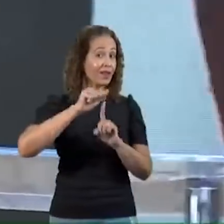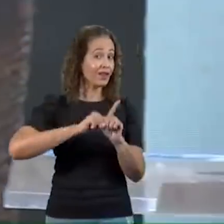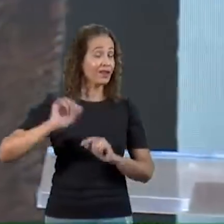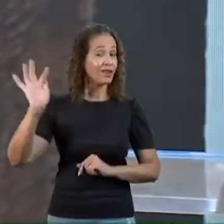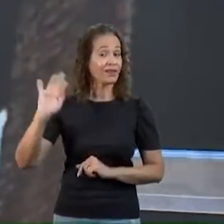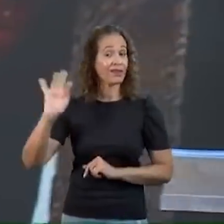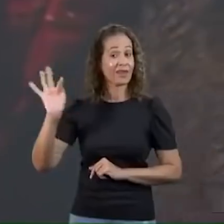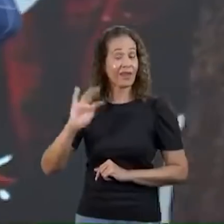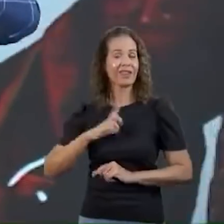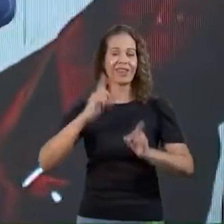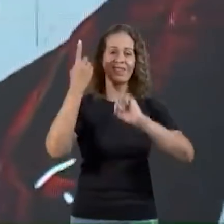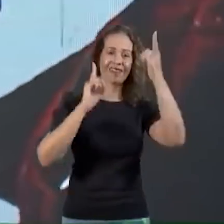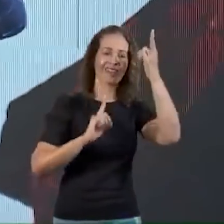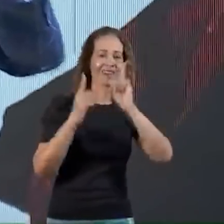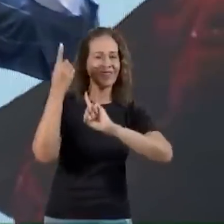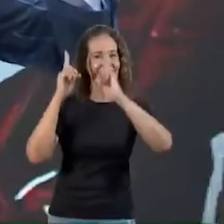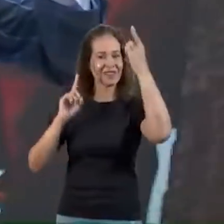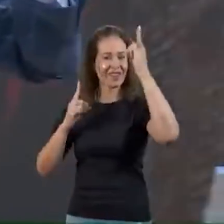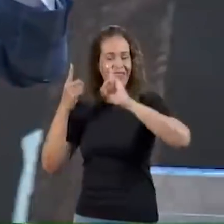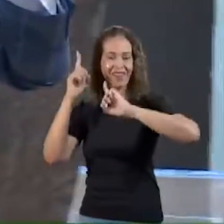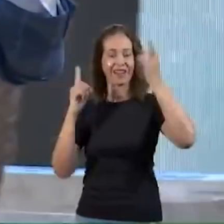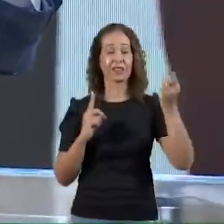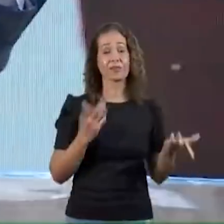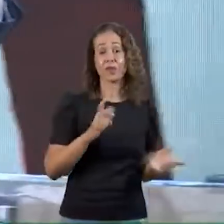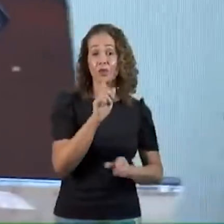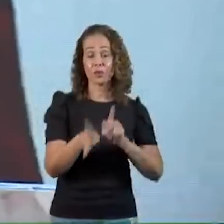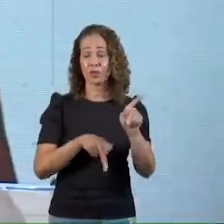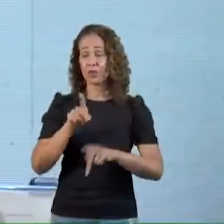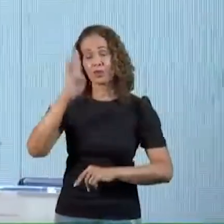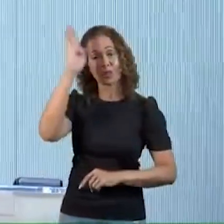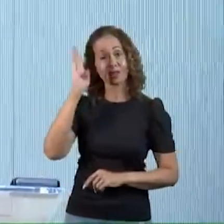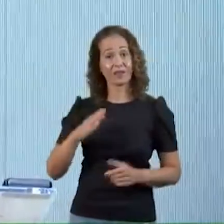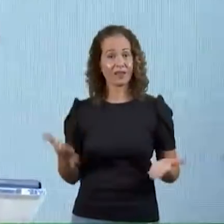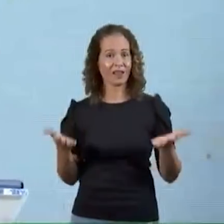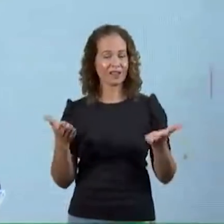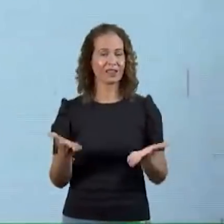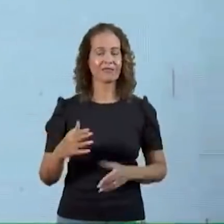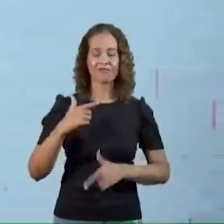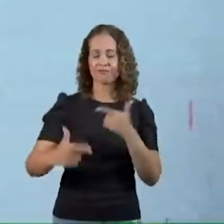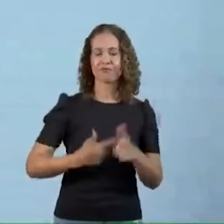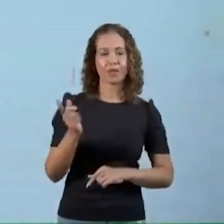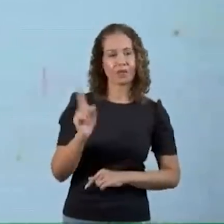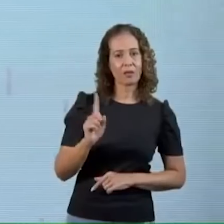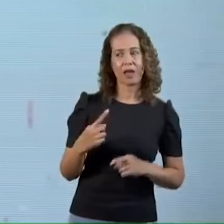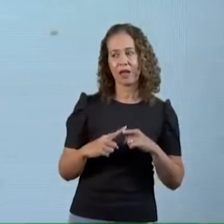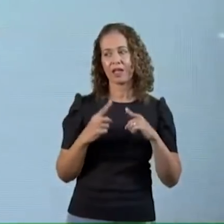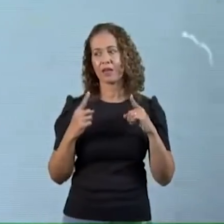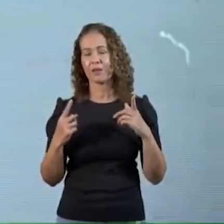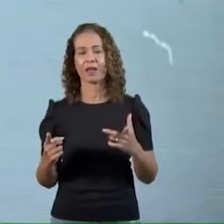Fevereiro, tem carnaval. É isso, brasileiro é esse povo que não trabalha, mas faz um bico,